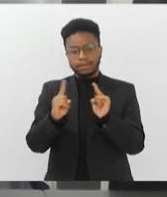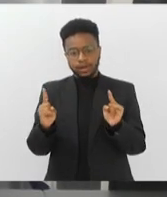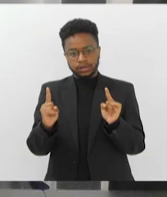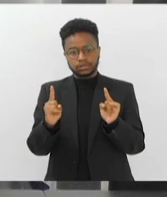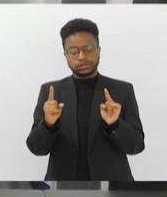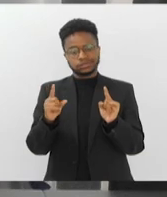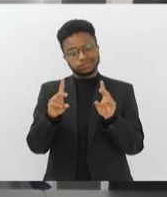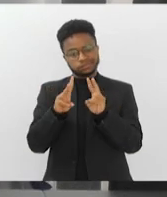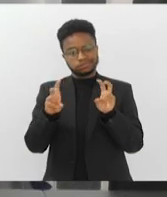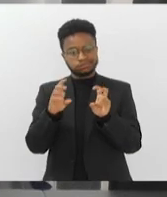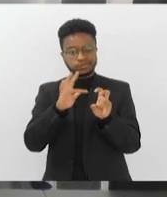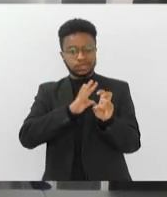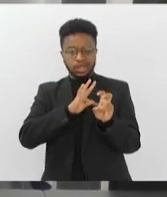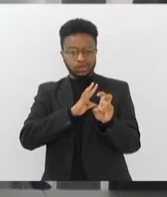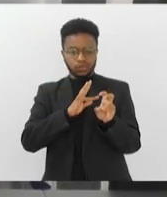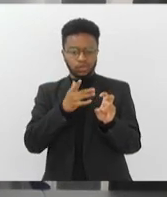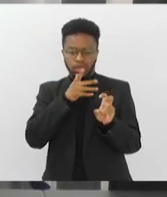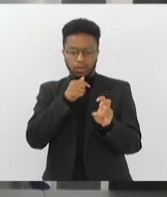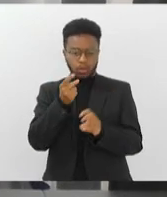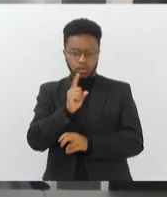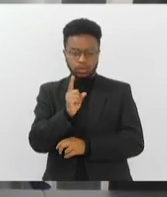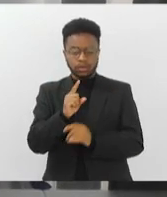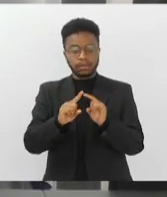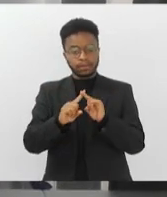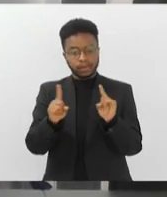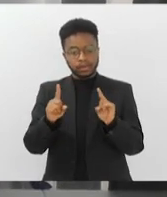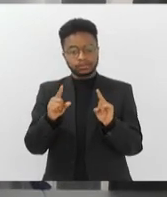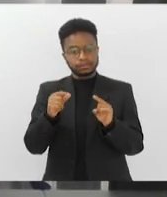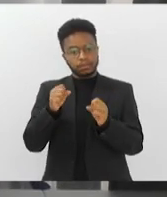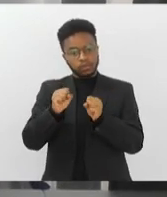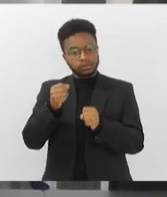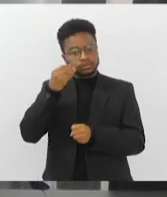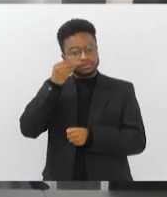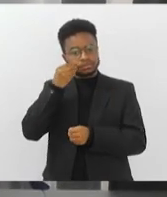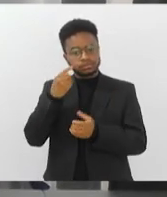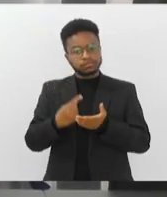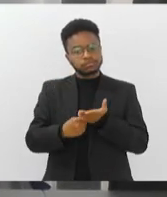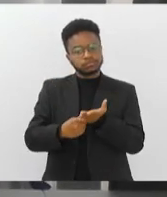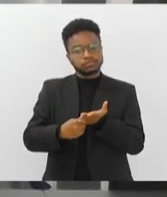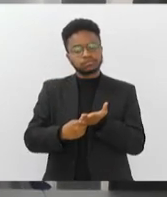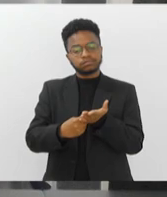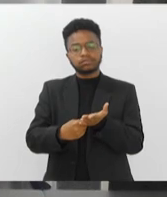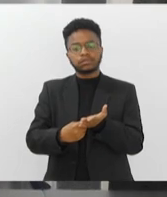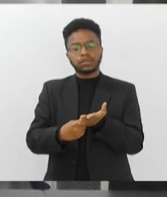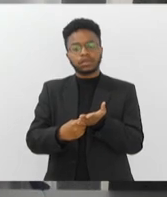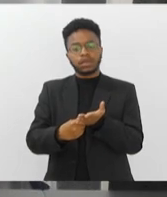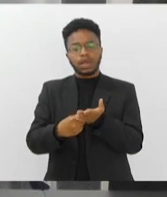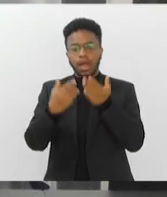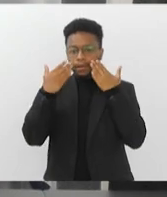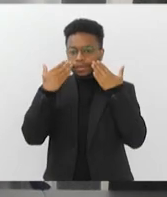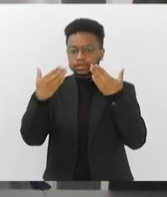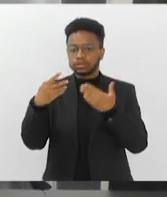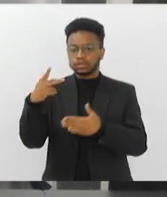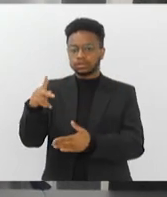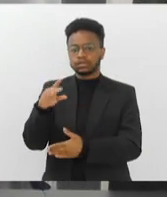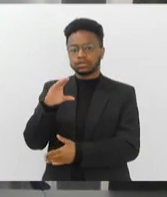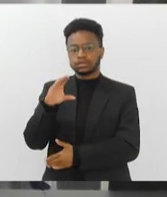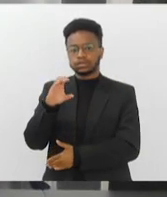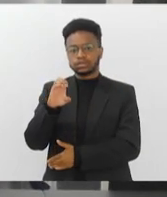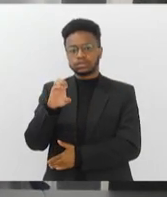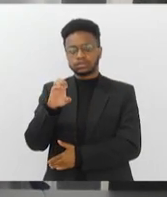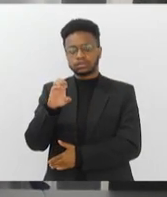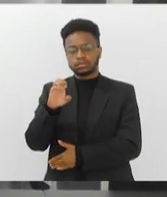algo técnico, não demanda muito tempo, a gente poder marcar aqui uma apresentação da CEPLAG do que eles